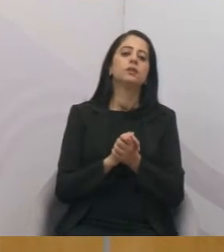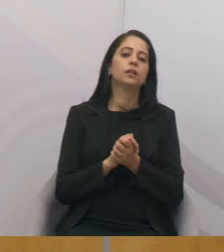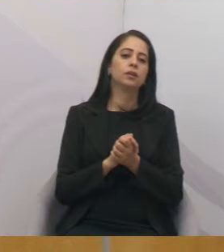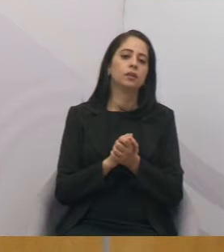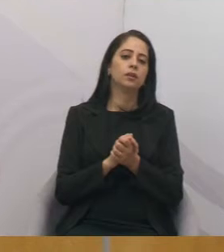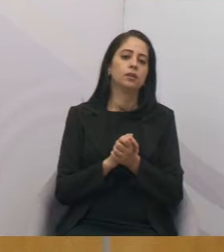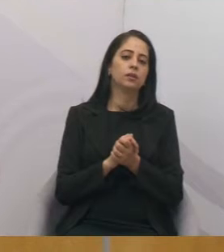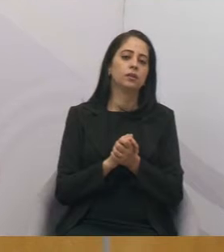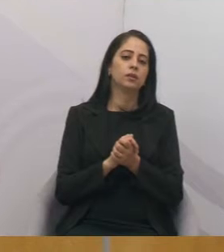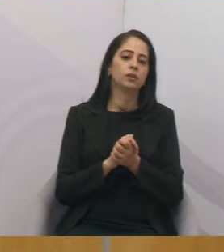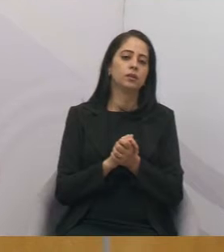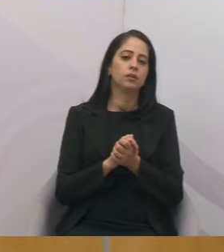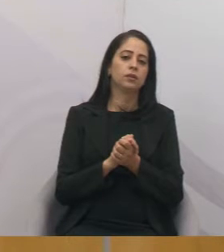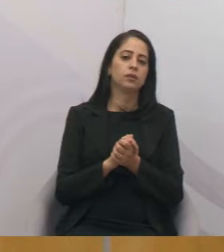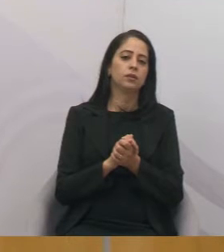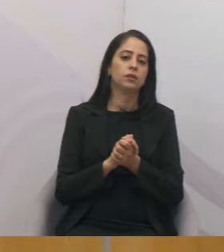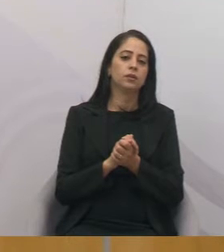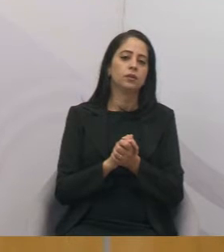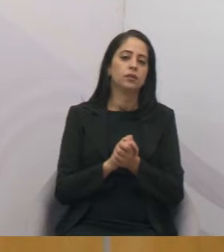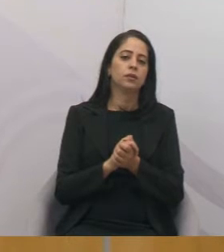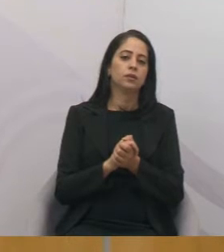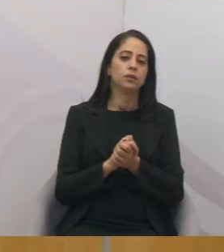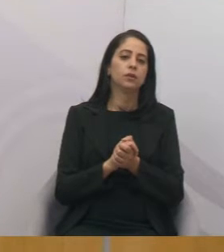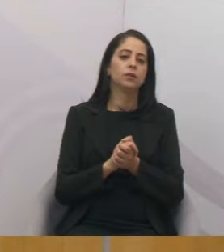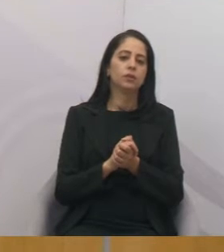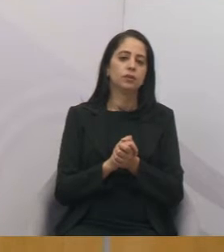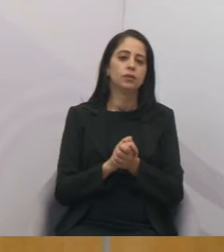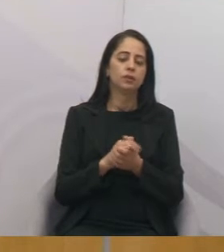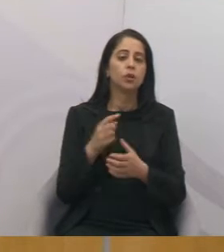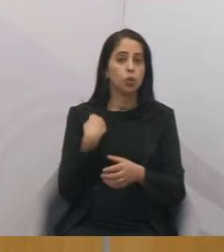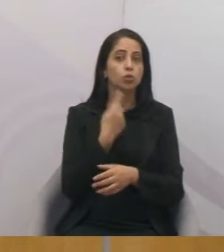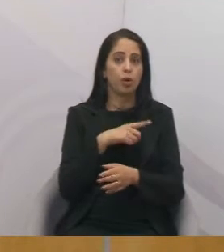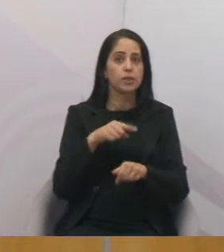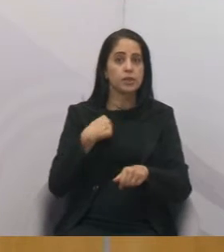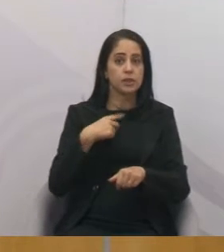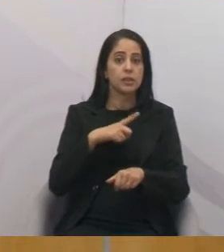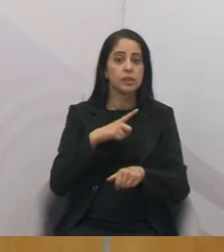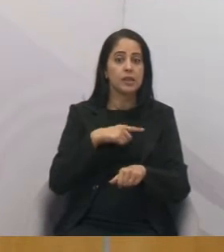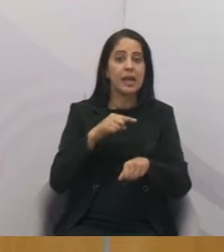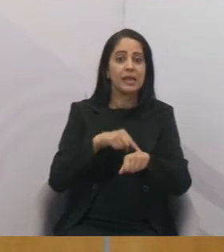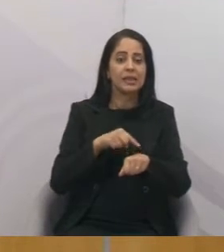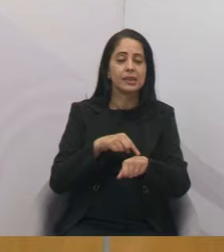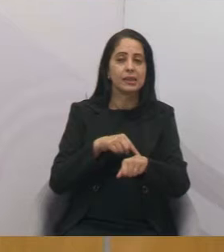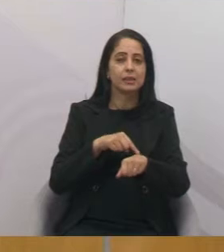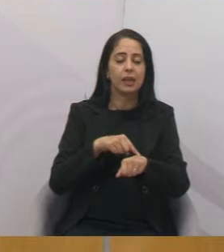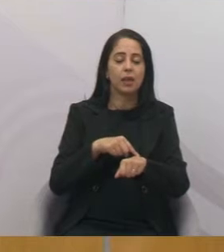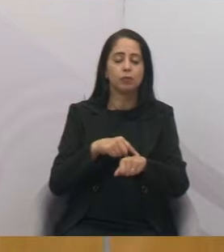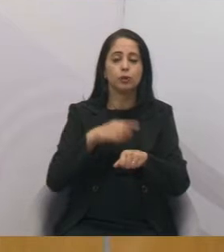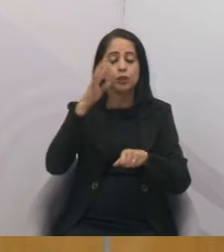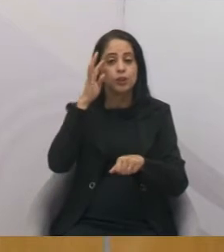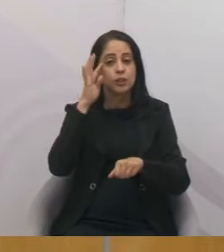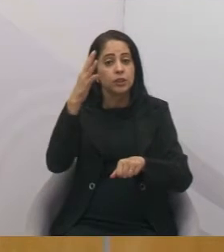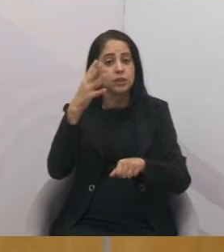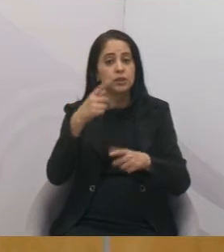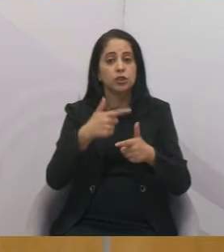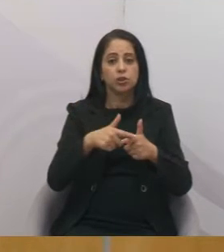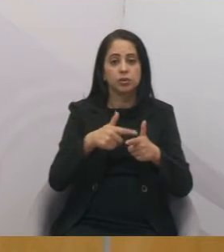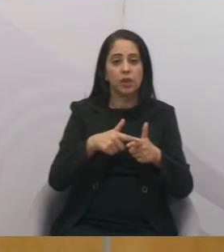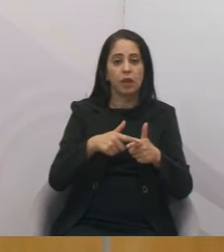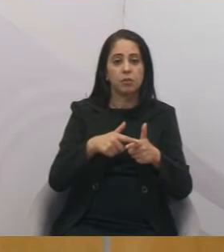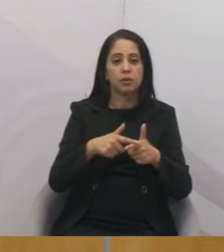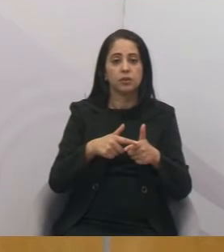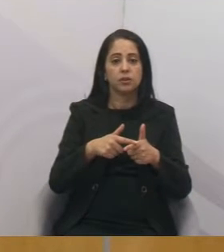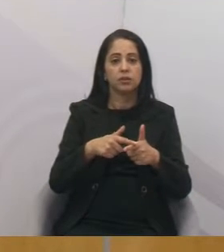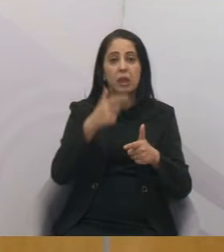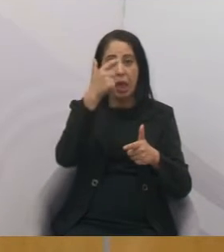gente teve um lapso temporal para poder decidir essa questão, mas fico muito feliz de